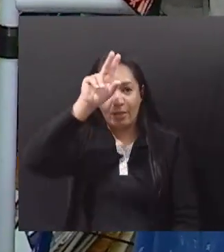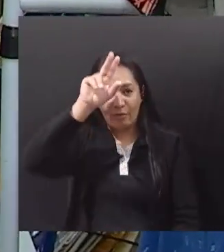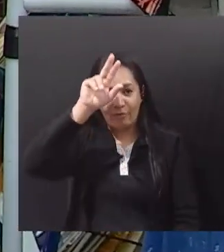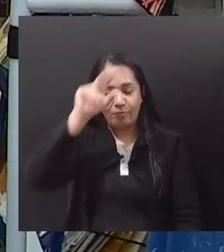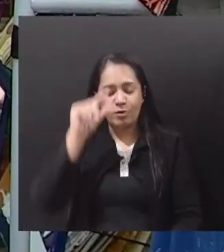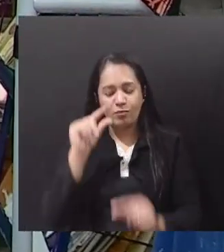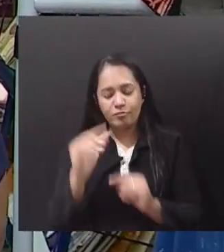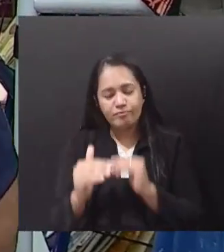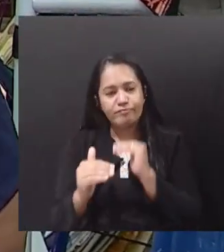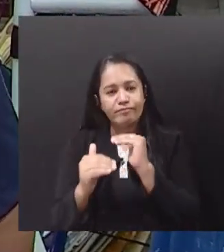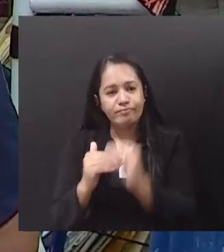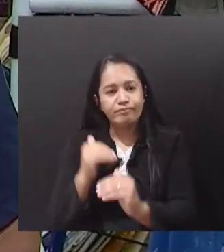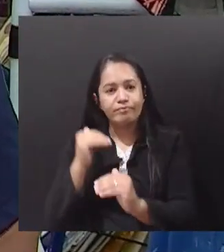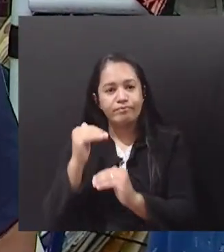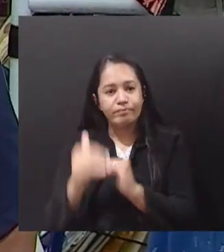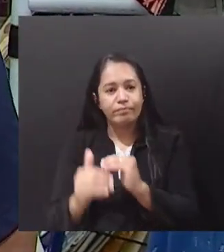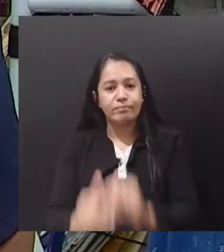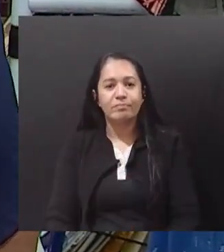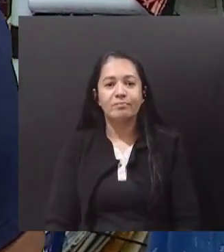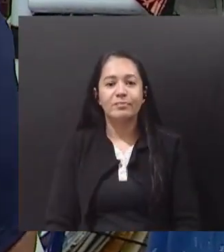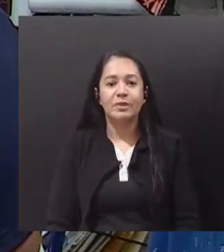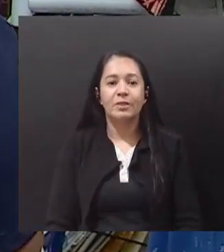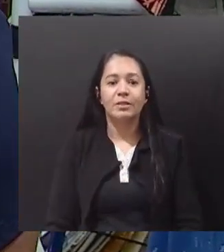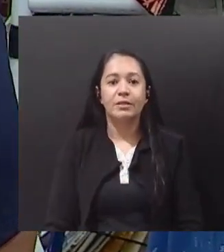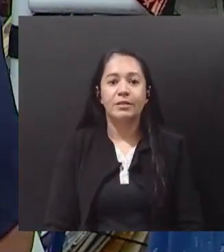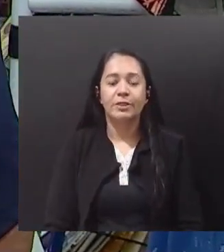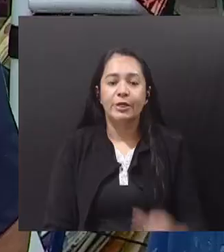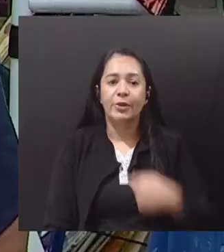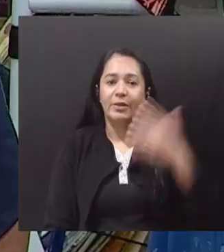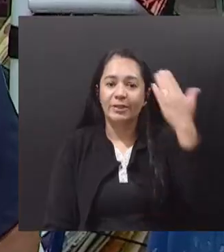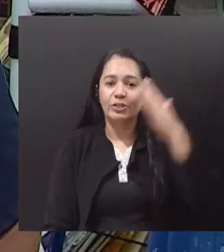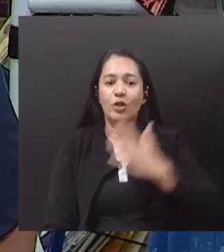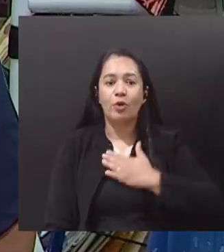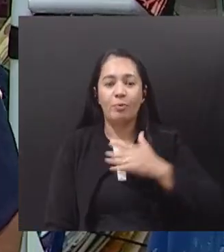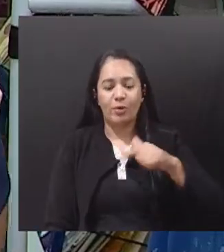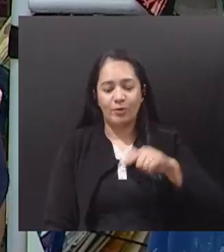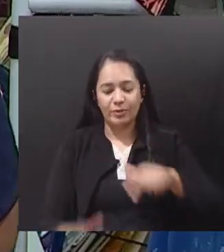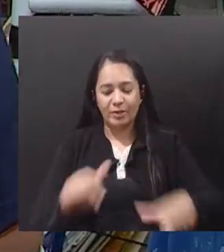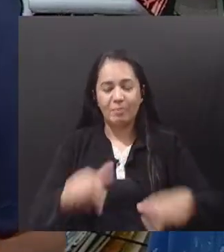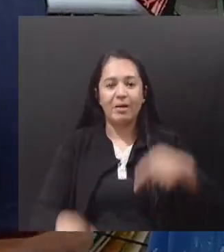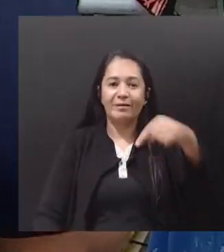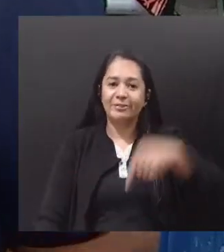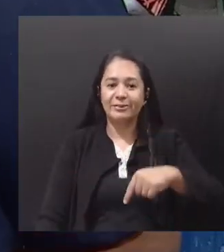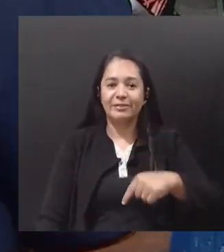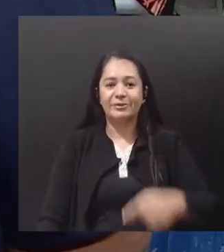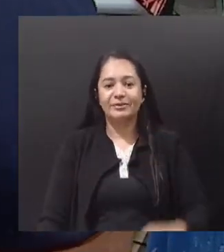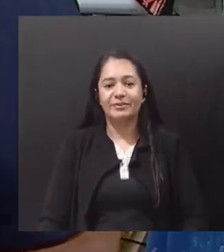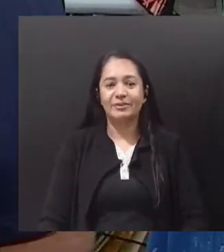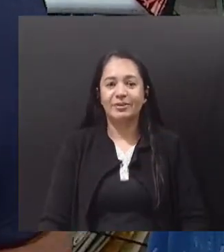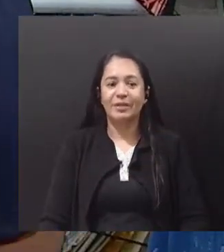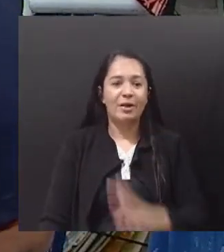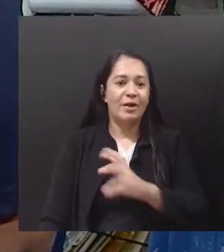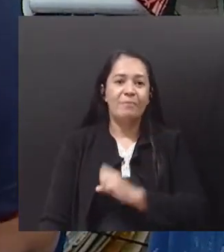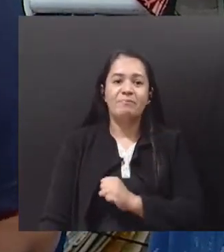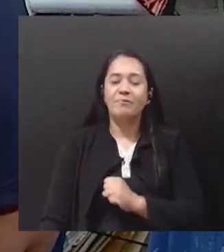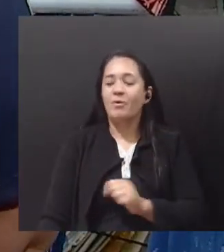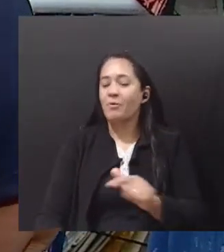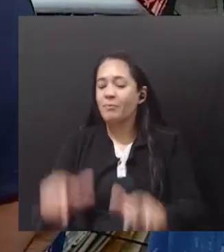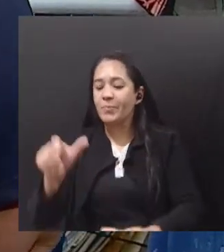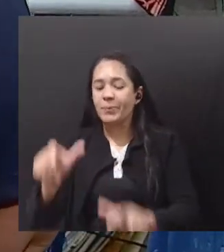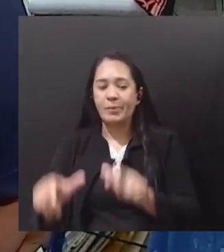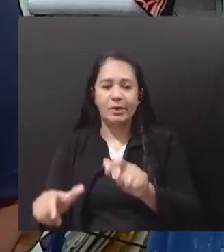pouquinho. E aí eu entendi que o meu trabalho seria aqui. Então, assim, foi amor pelas pessoas,